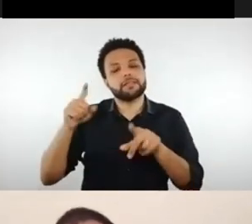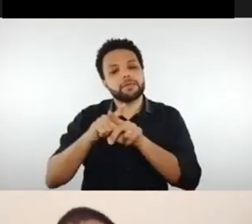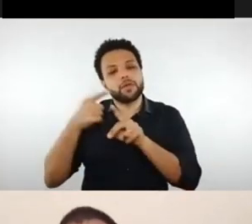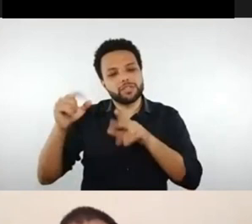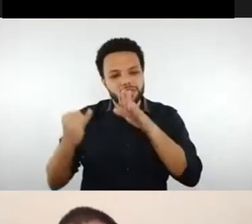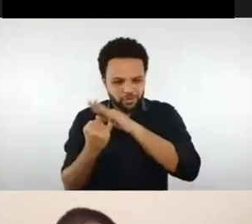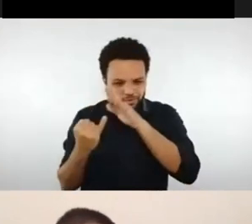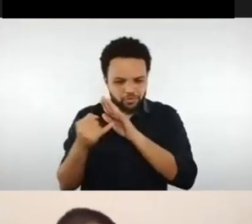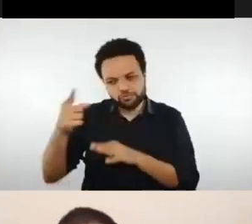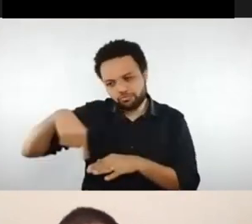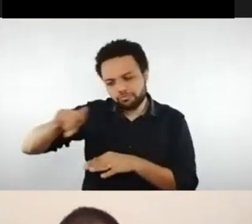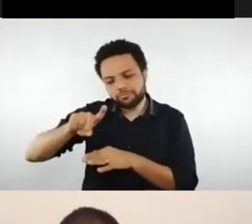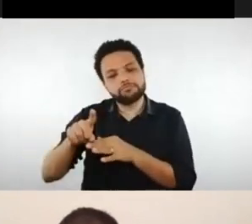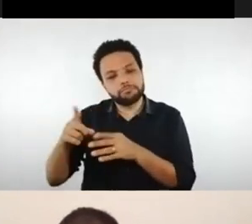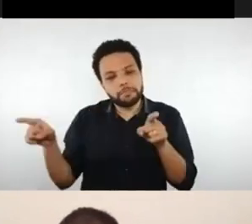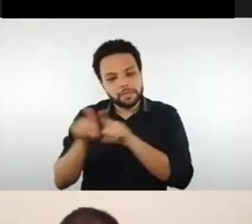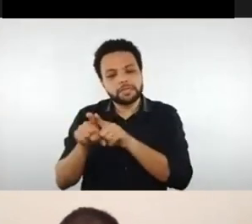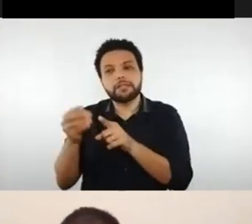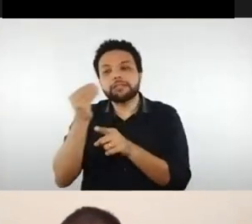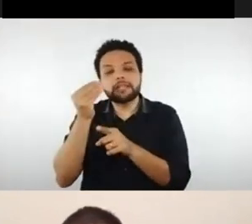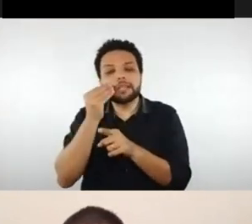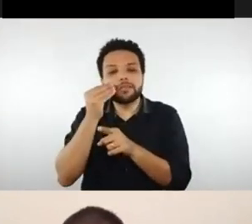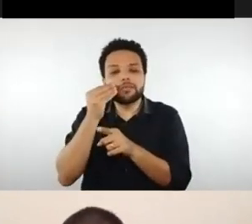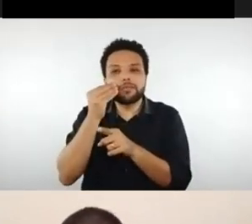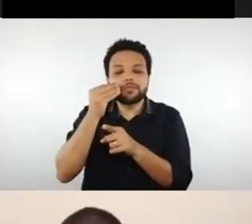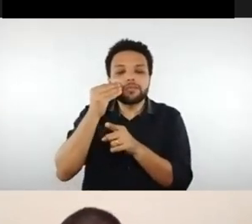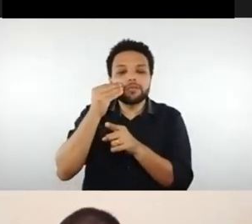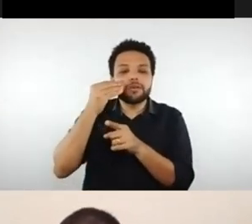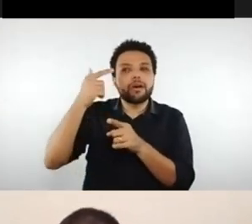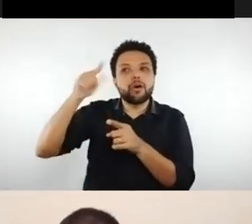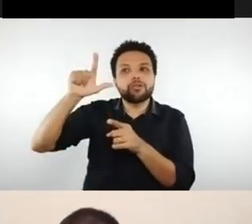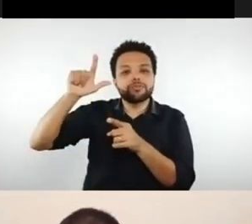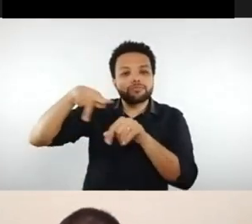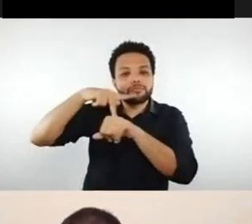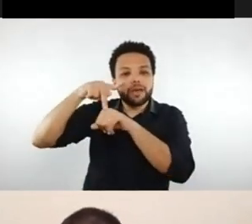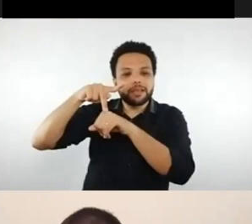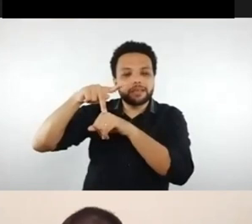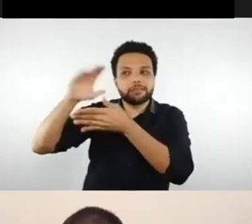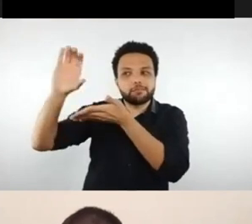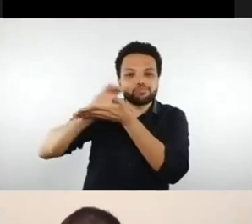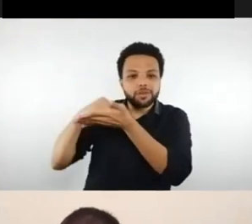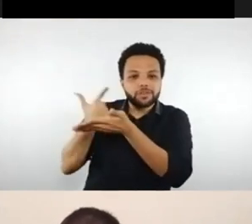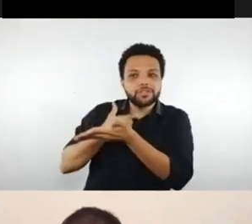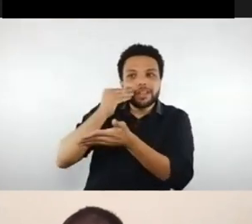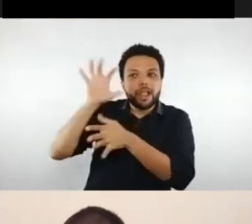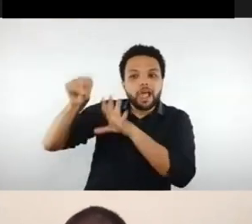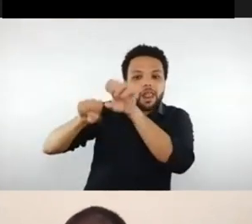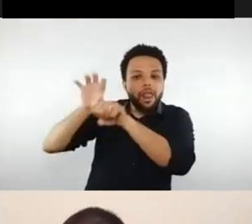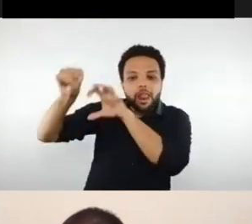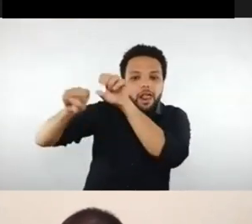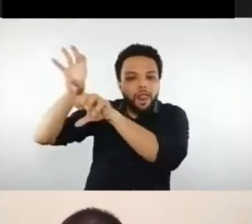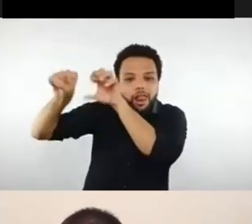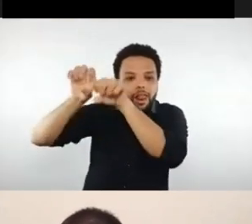num mapeamento de fundos internacionais. O que, que isso significa? Significa que a gente está voltando a um momento